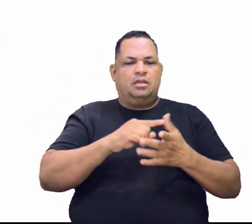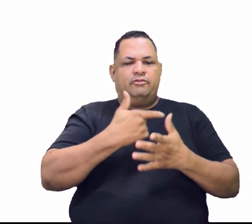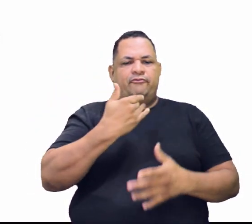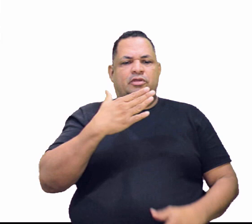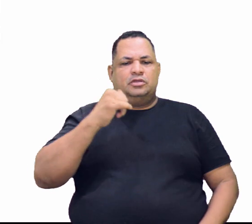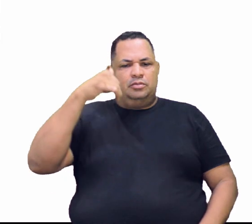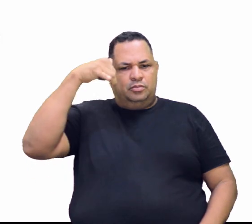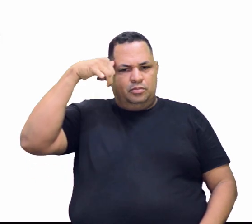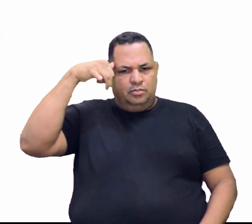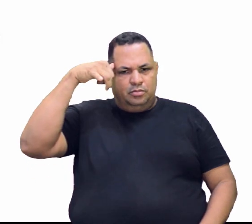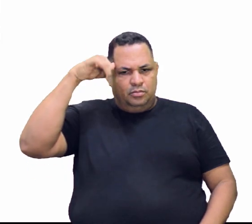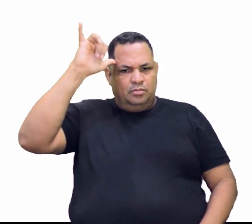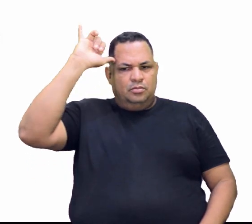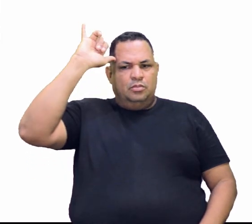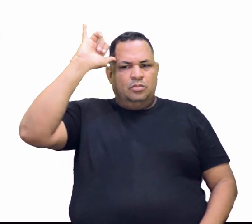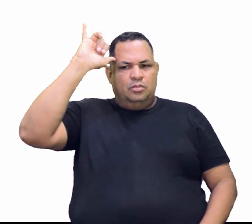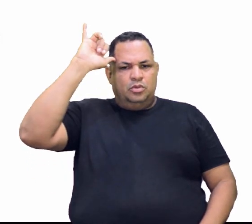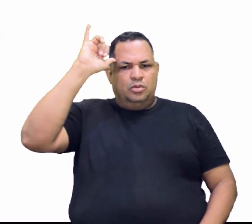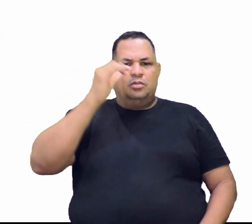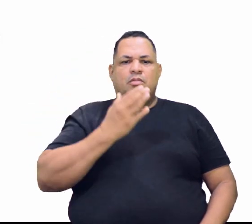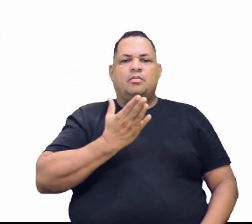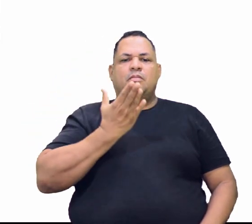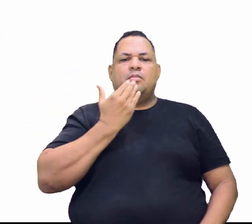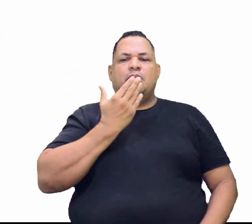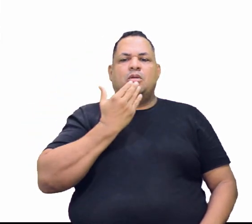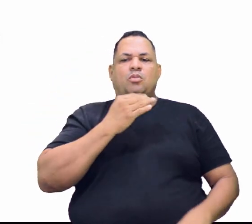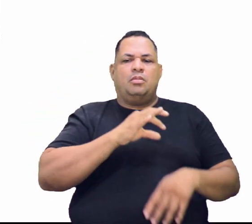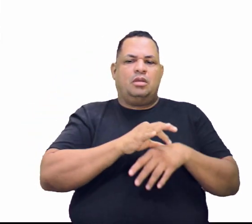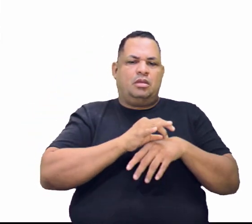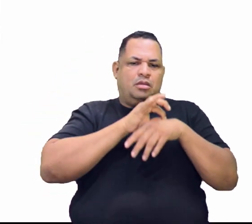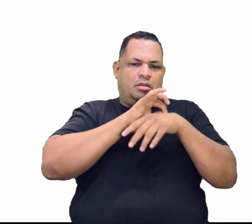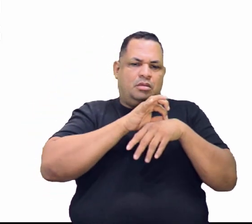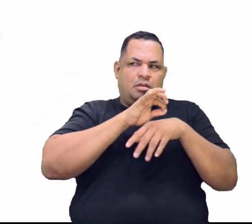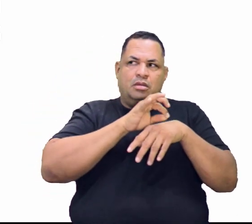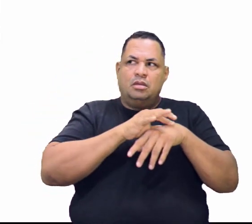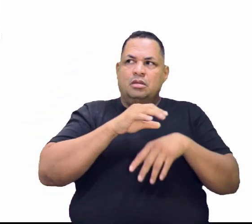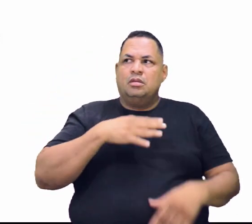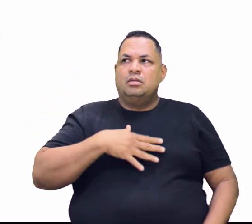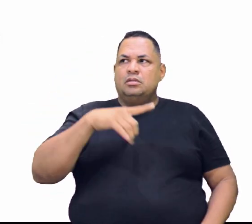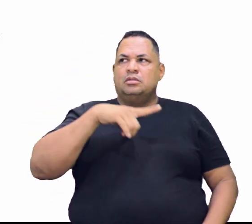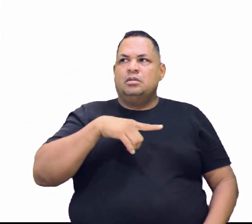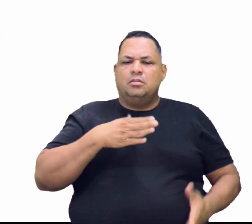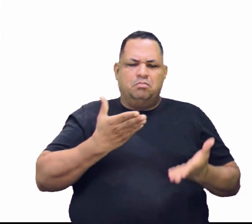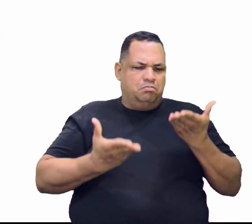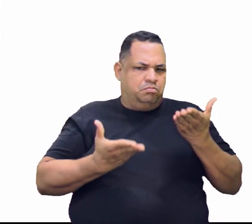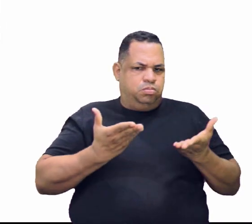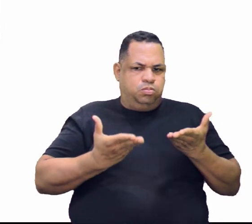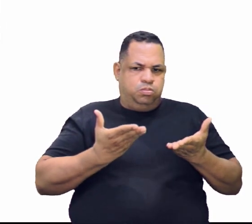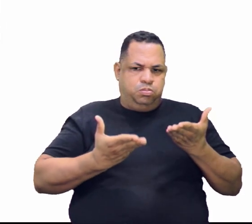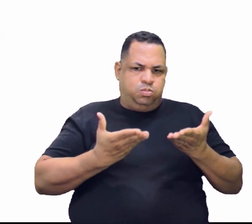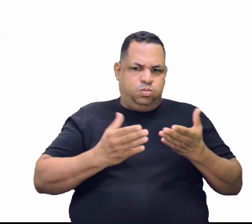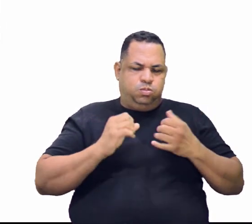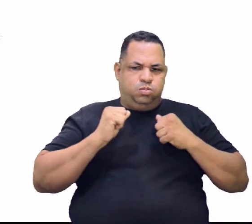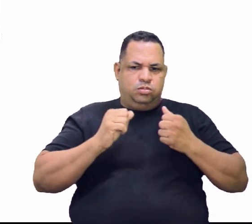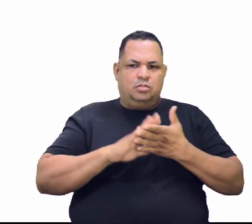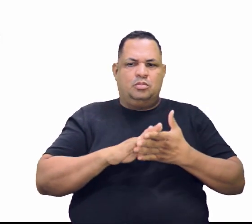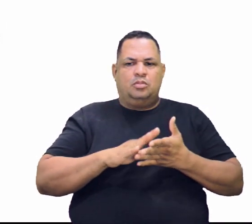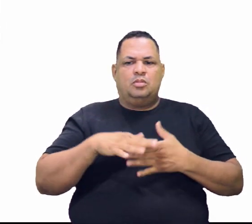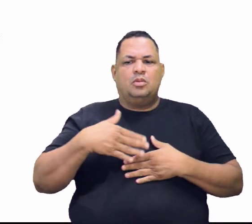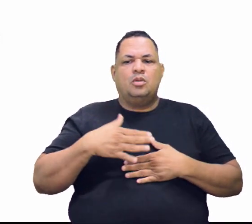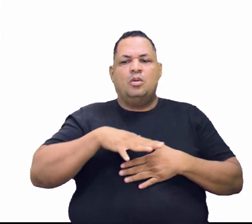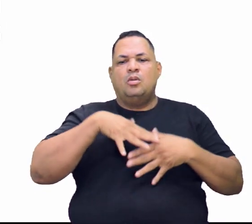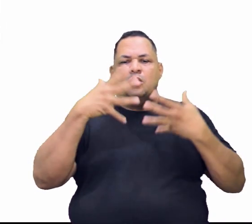tinham 34 moares e 2 bois cargueiros. Esses moares e